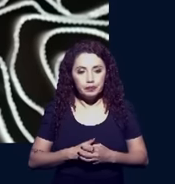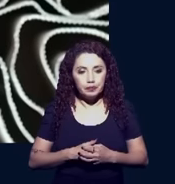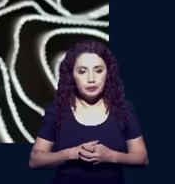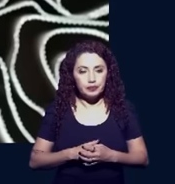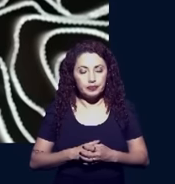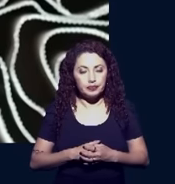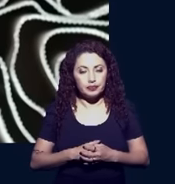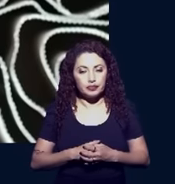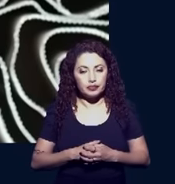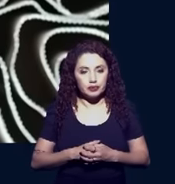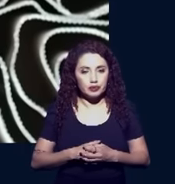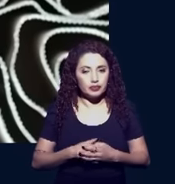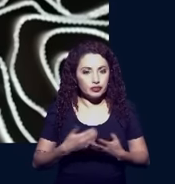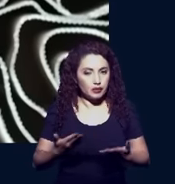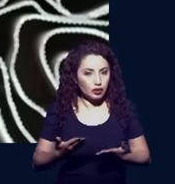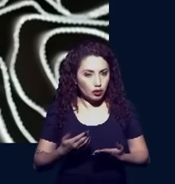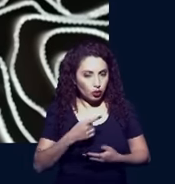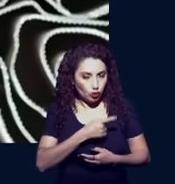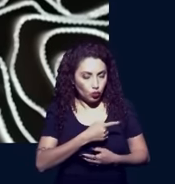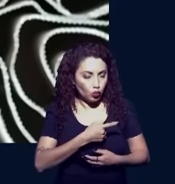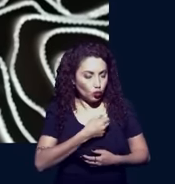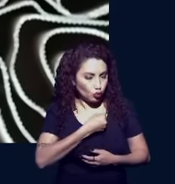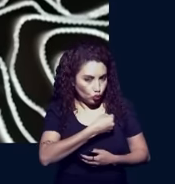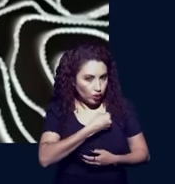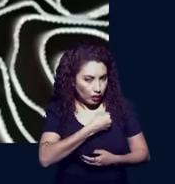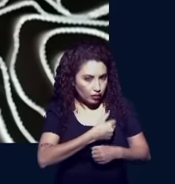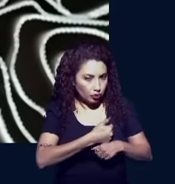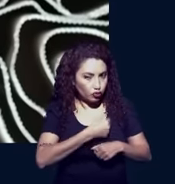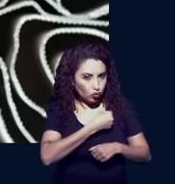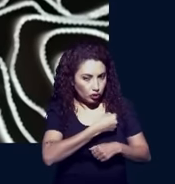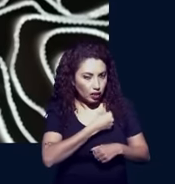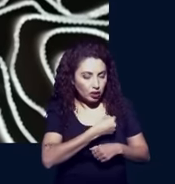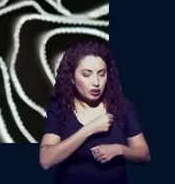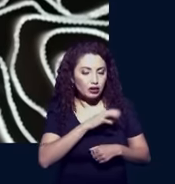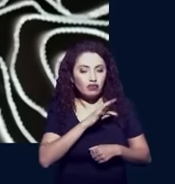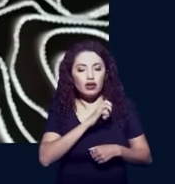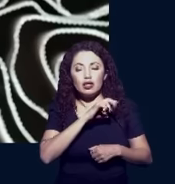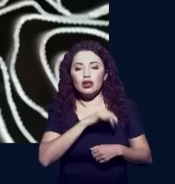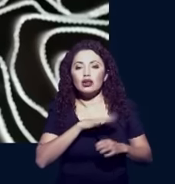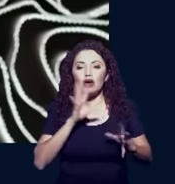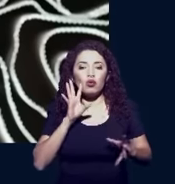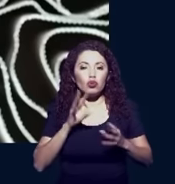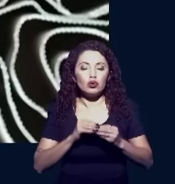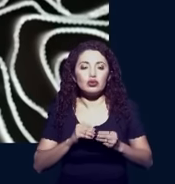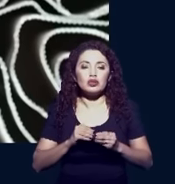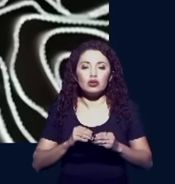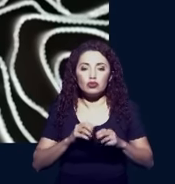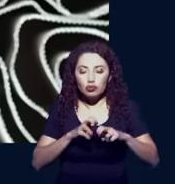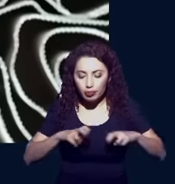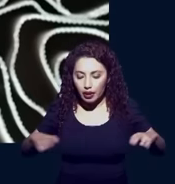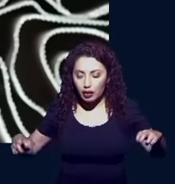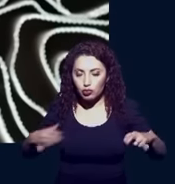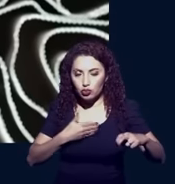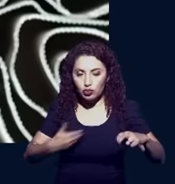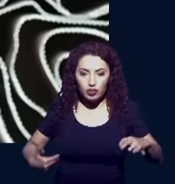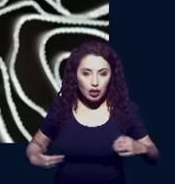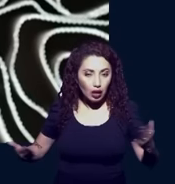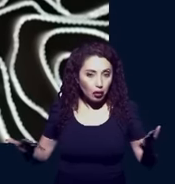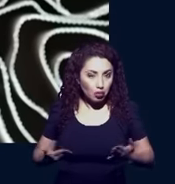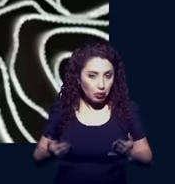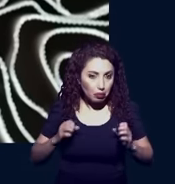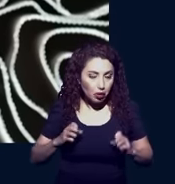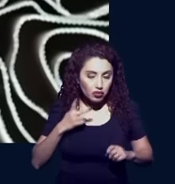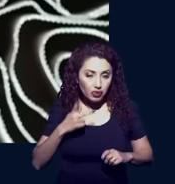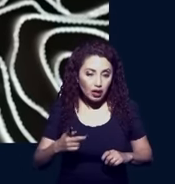o o jornalista Fernando Rodrigues sobre a conclusão do painel dos governadores agora eu podia citar também o Presidente Rodrigo